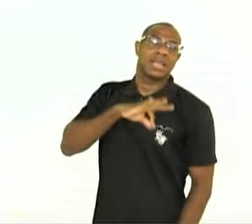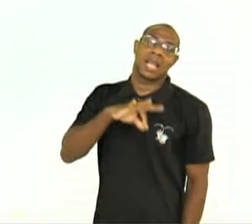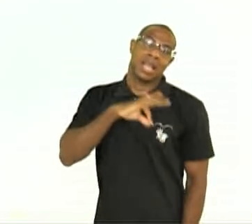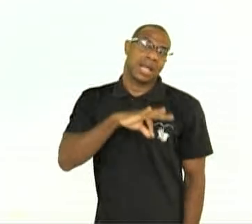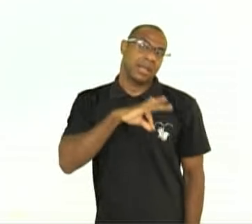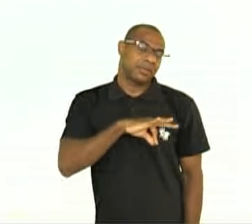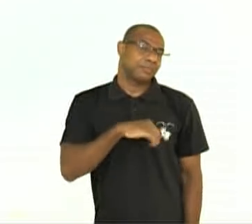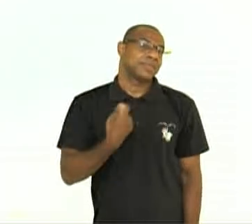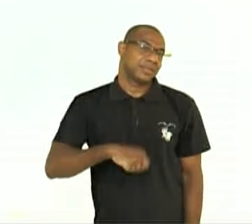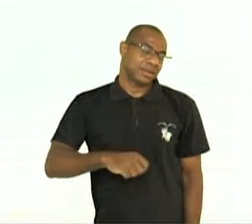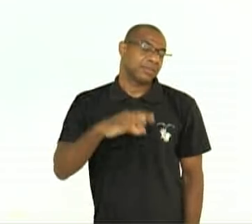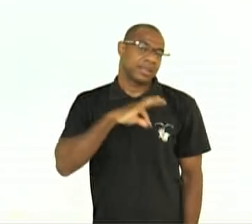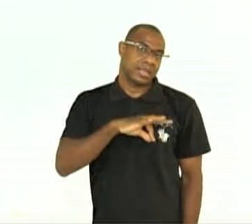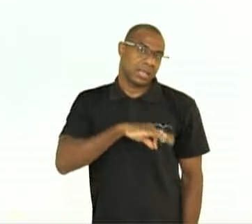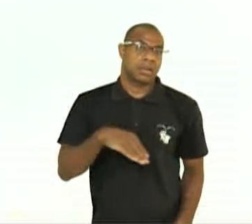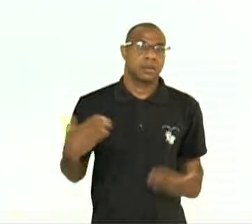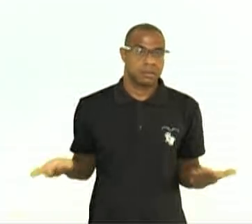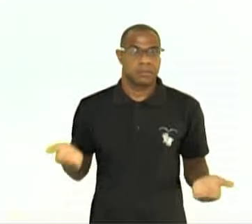agora